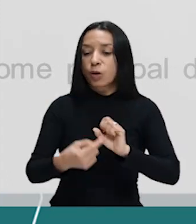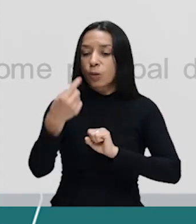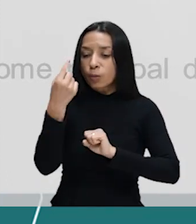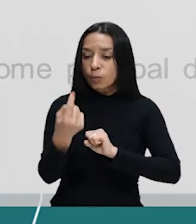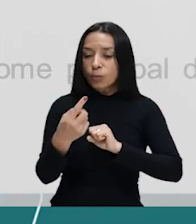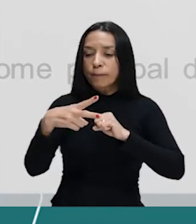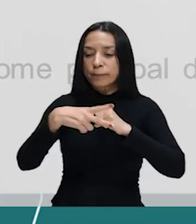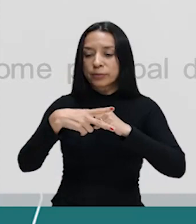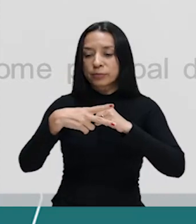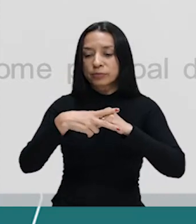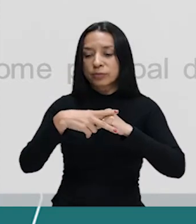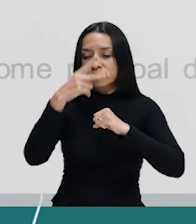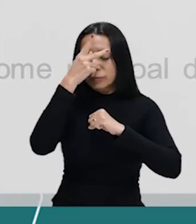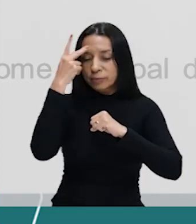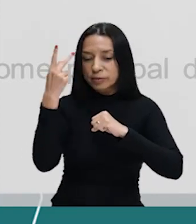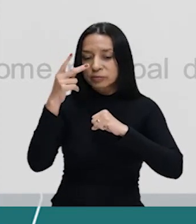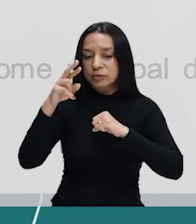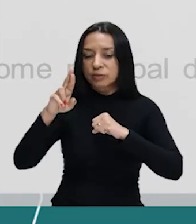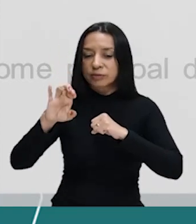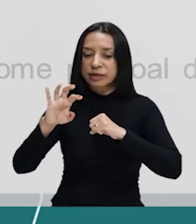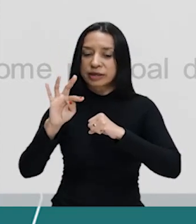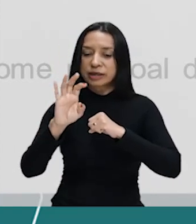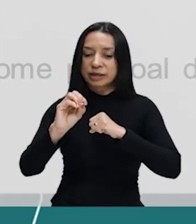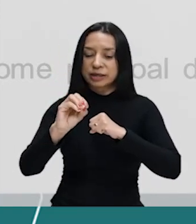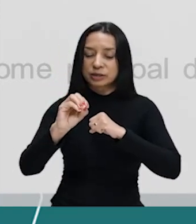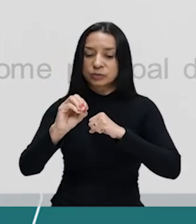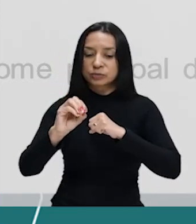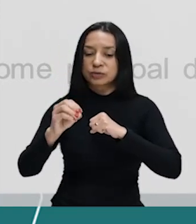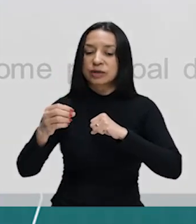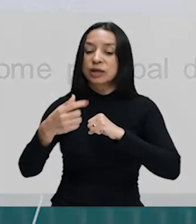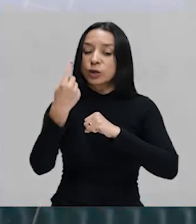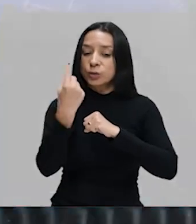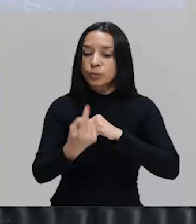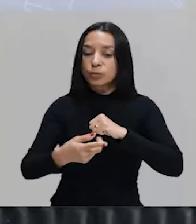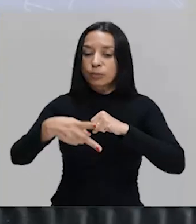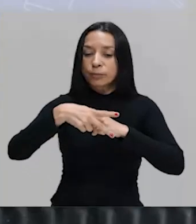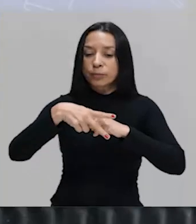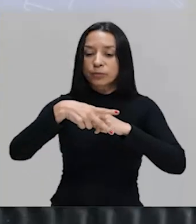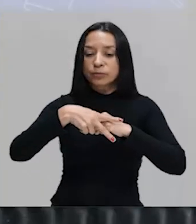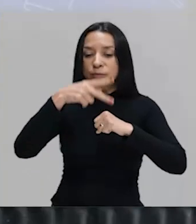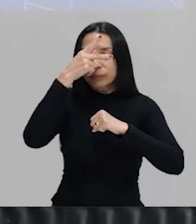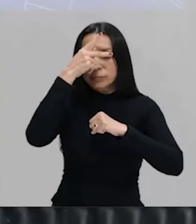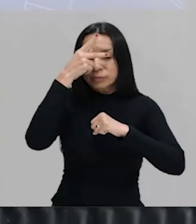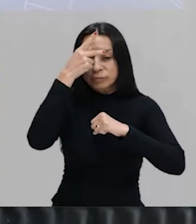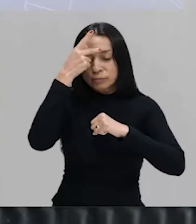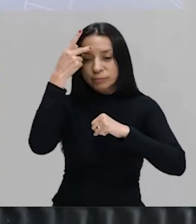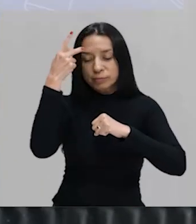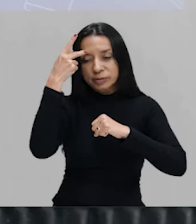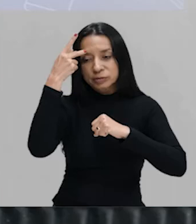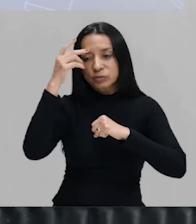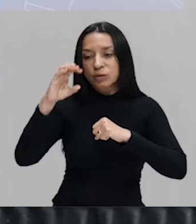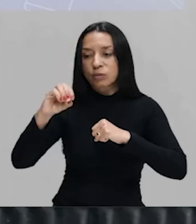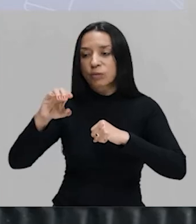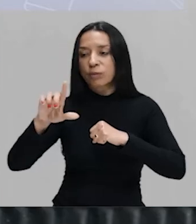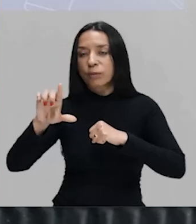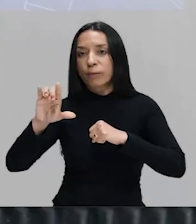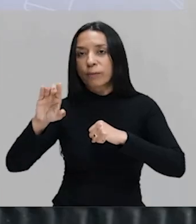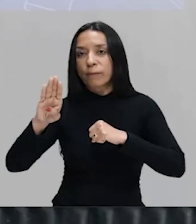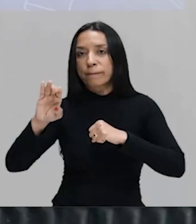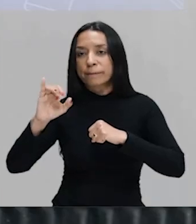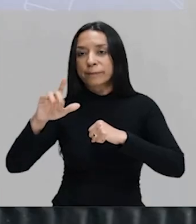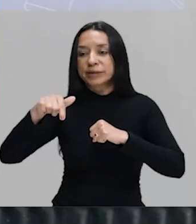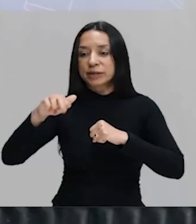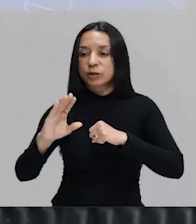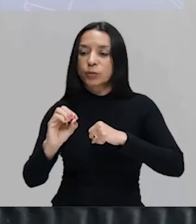reto e um pronome pessoal do caso oblíquo, tá? Eu tenho uma questão aqui em português, tá? Eu tenho aqui uma